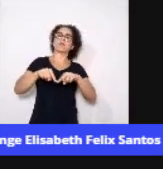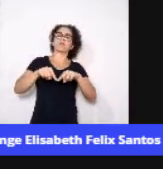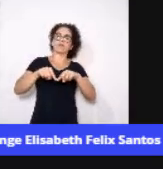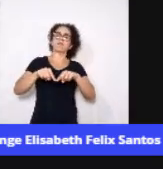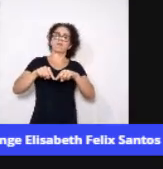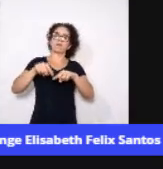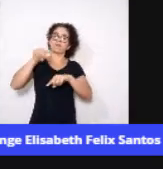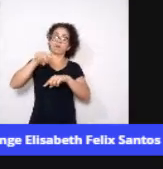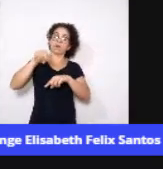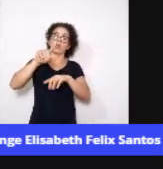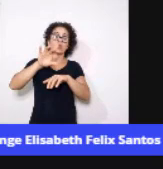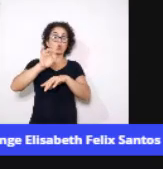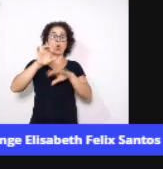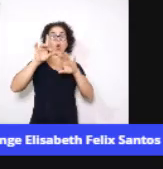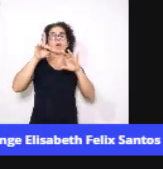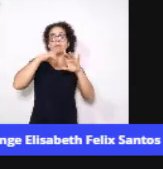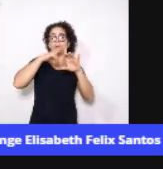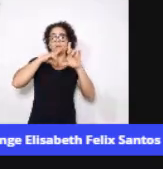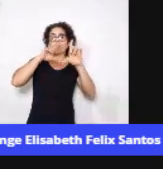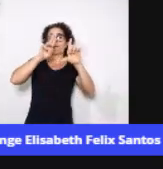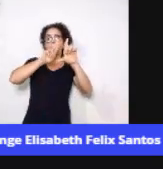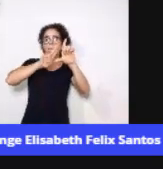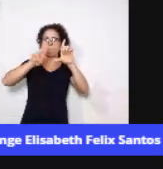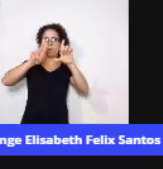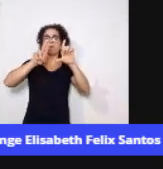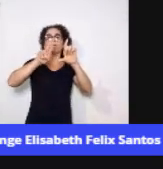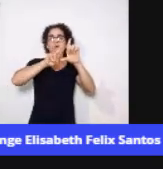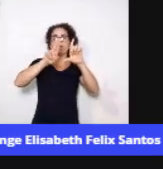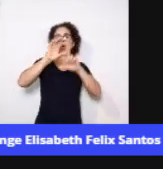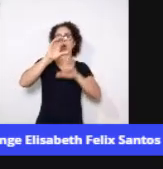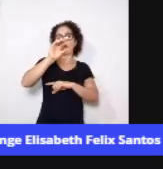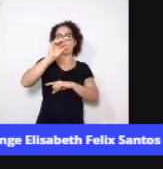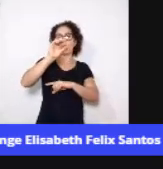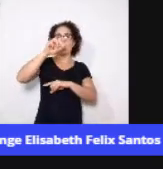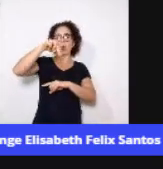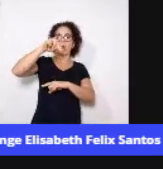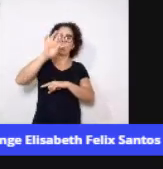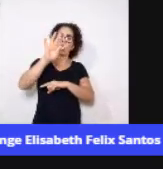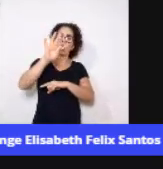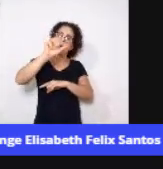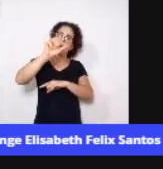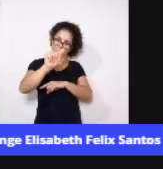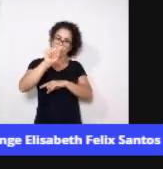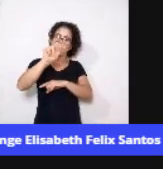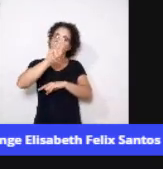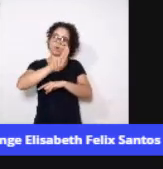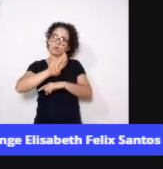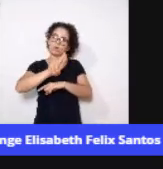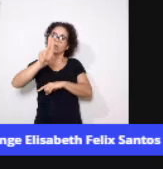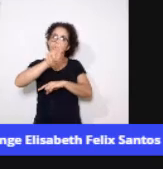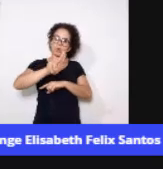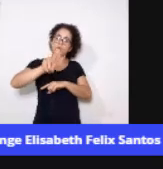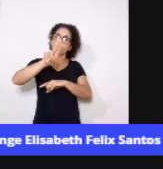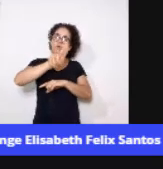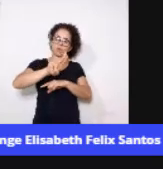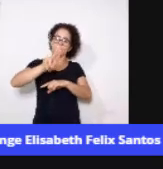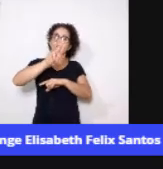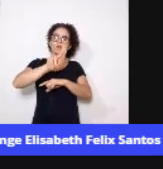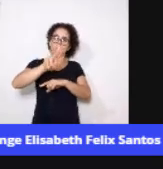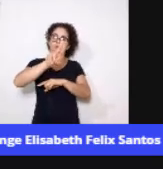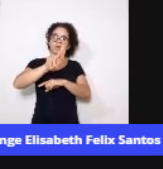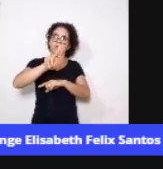conta Google para que nós possamos se utilizar deste ambiente virtual de